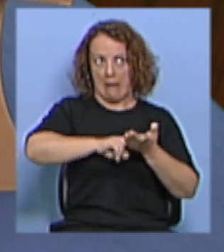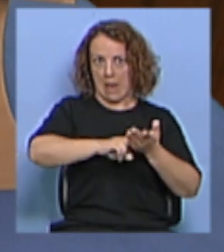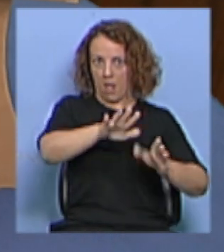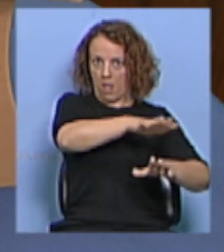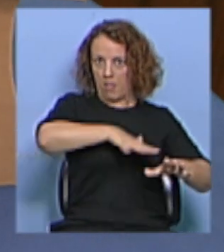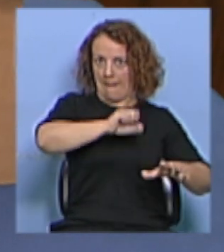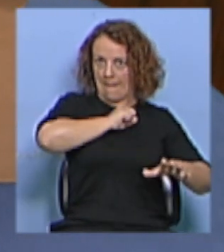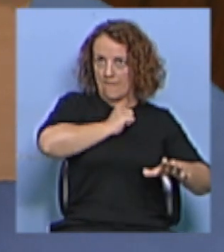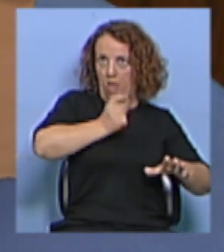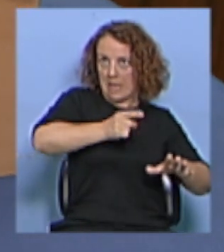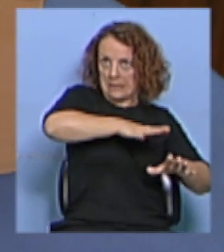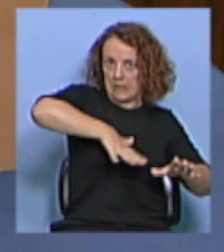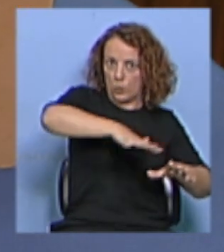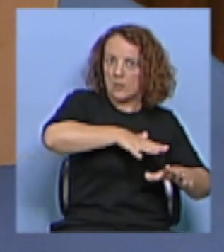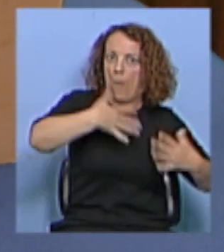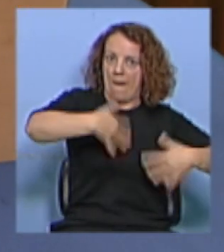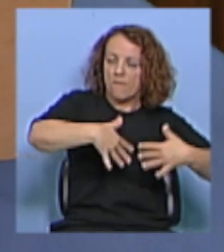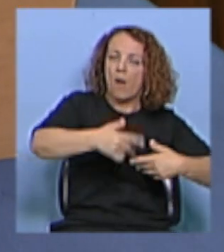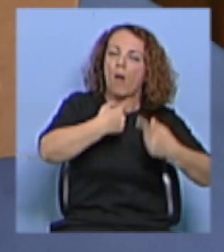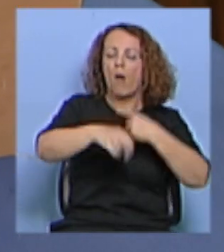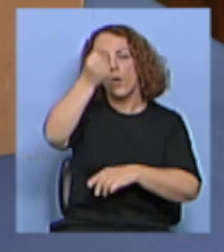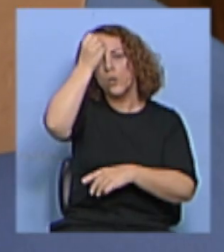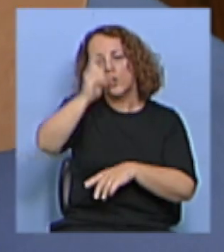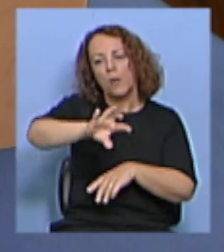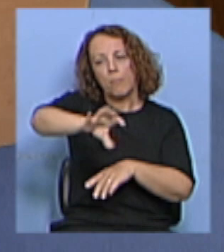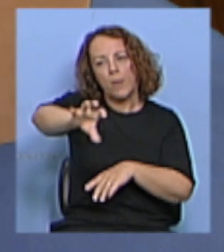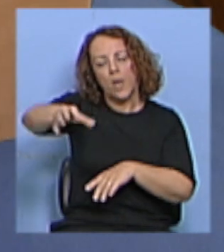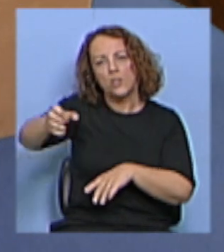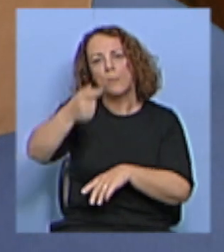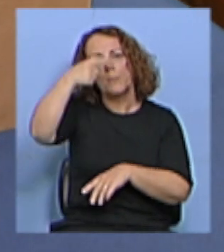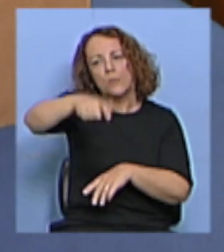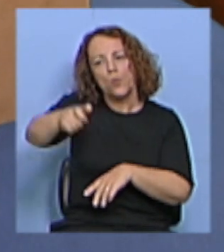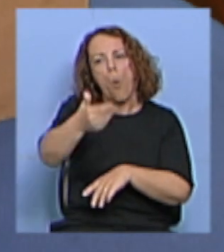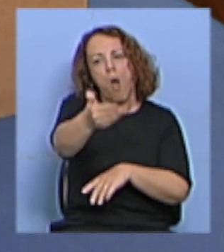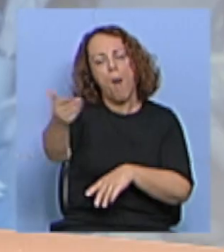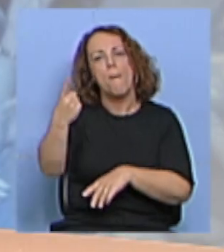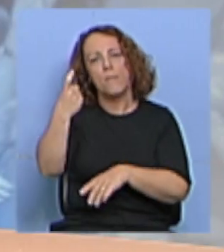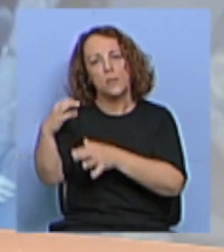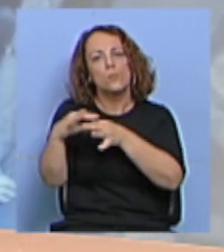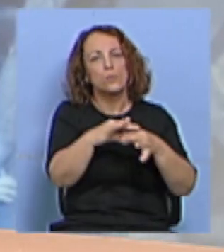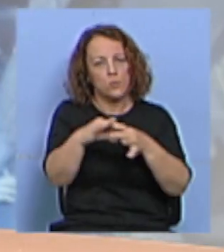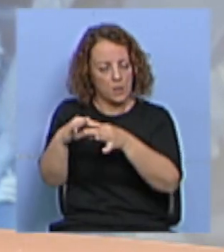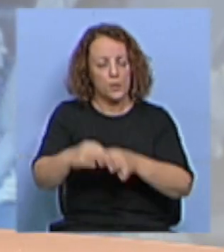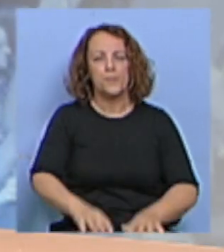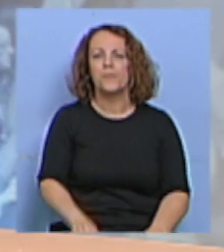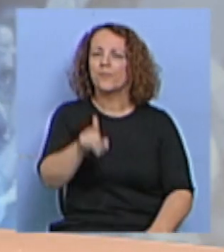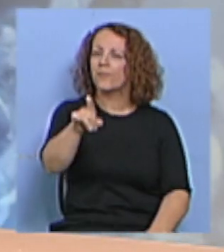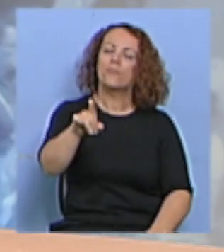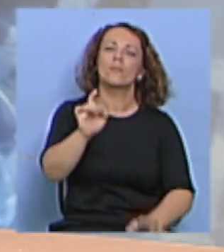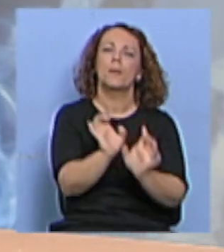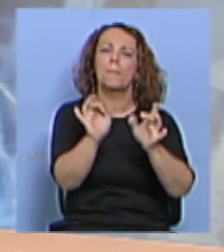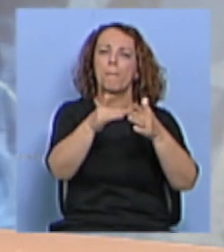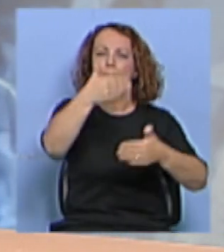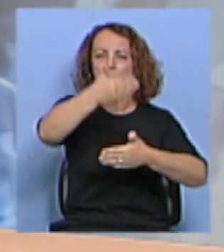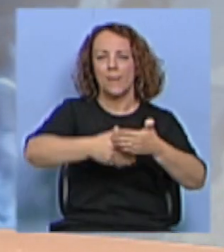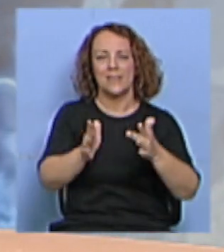que é um olhar solidário e entre irmãos de vários países. Na página na internet da Fundação Fé e Cooperação,